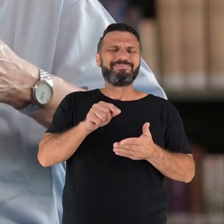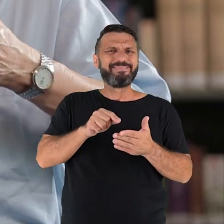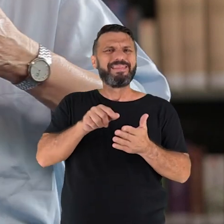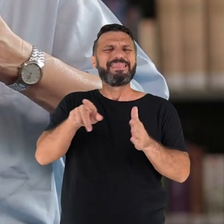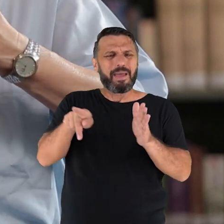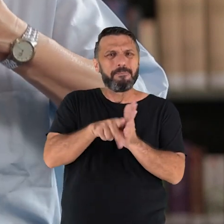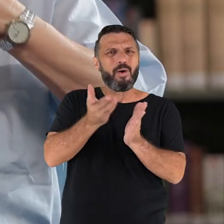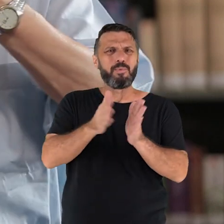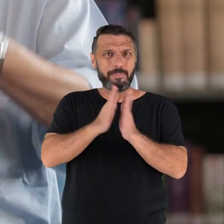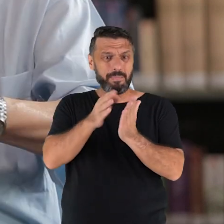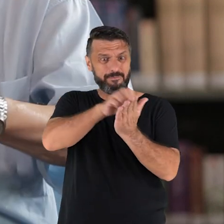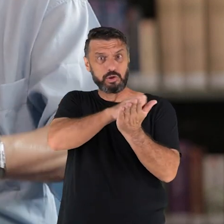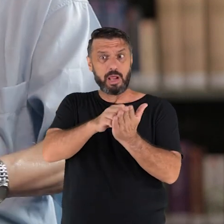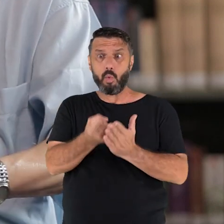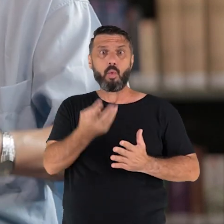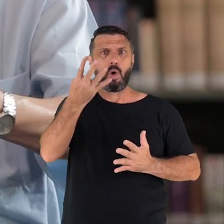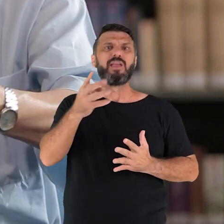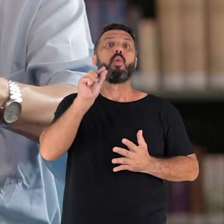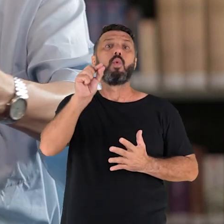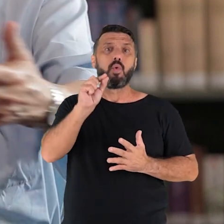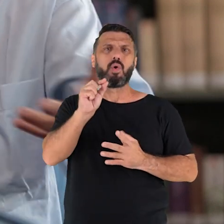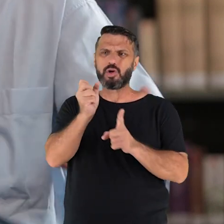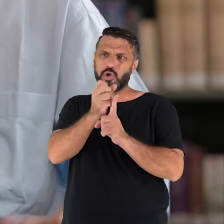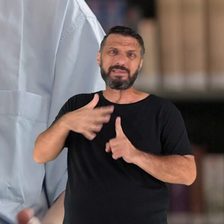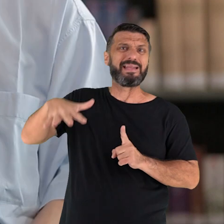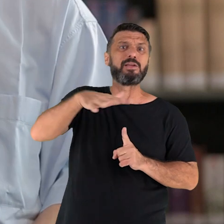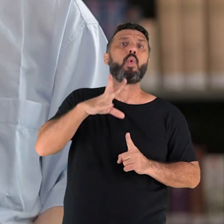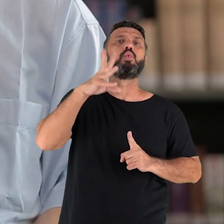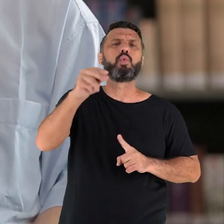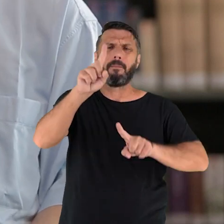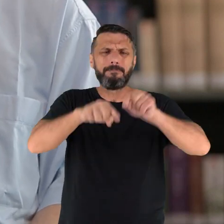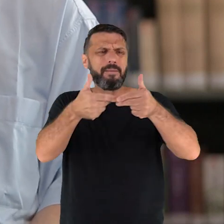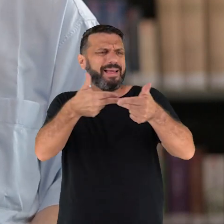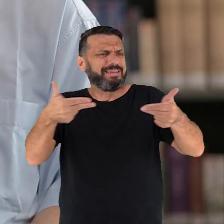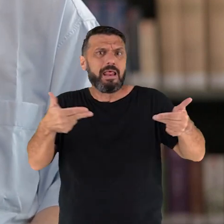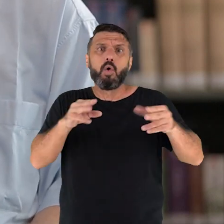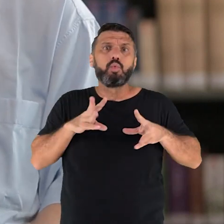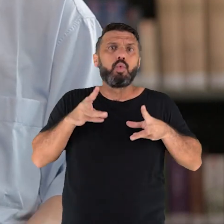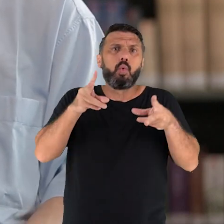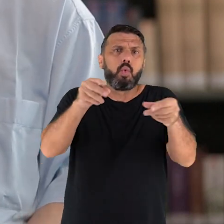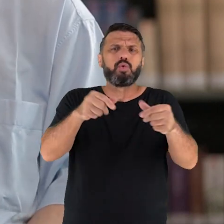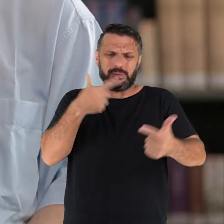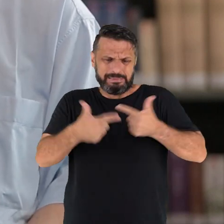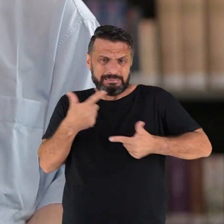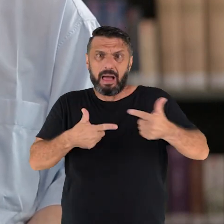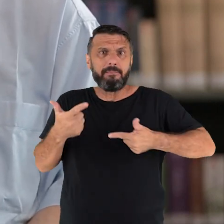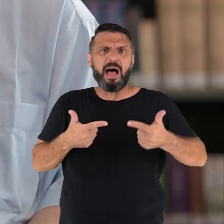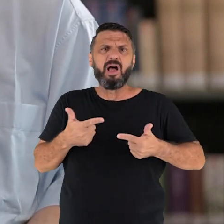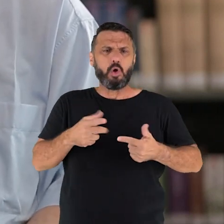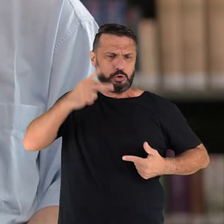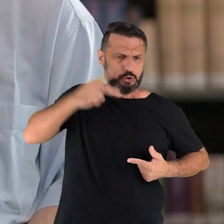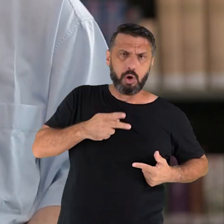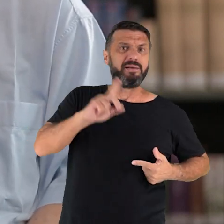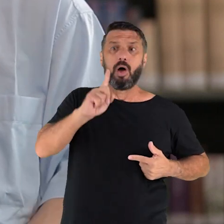Jesus propôs, sim, socializar os bens da terra e os frutos do trabalho